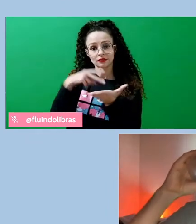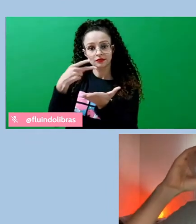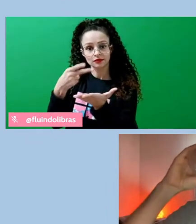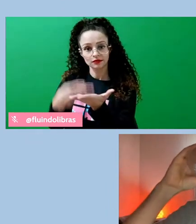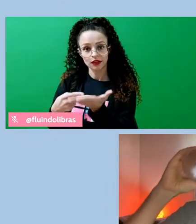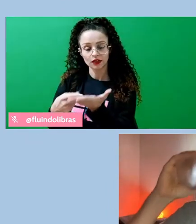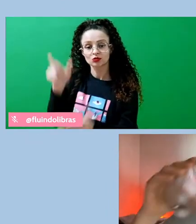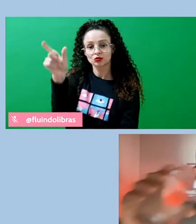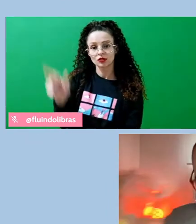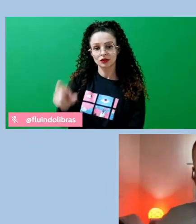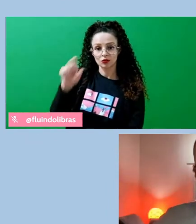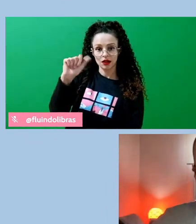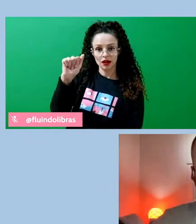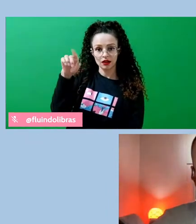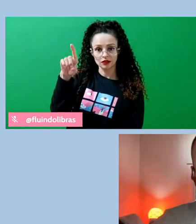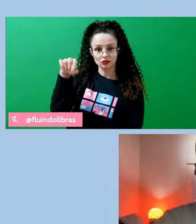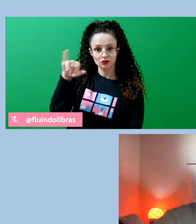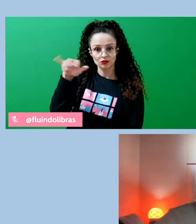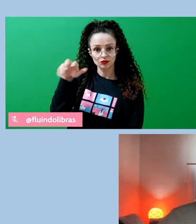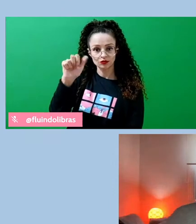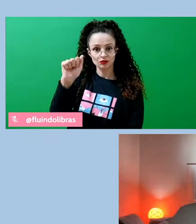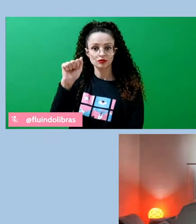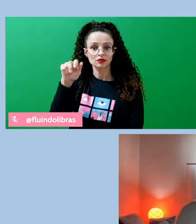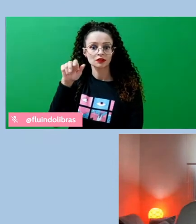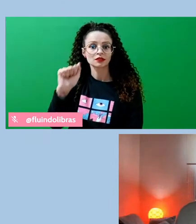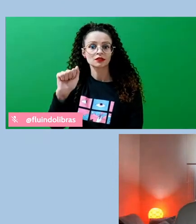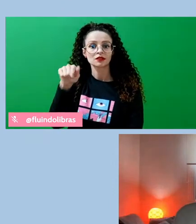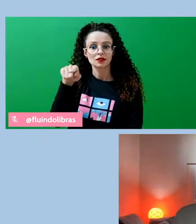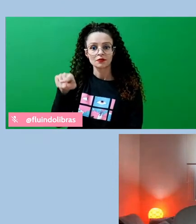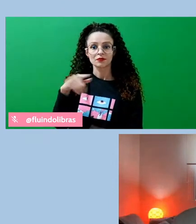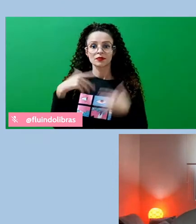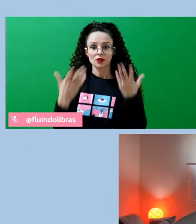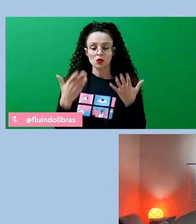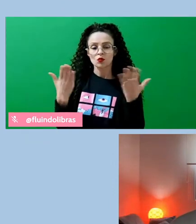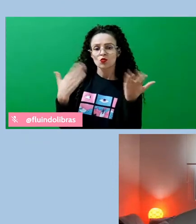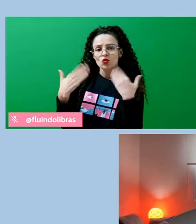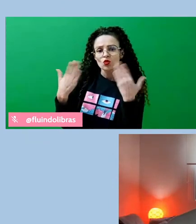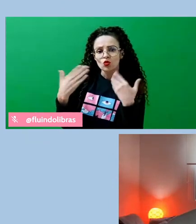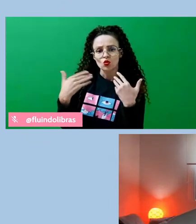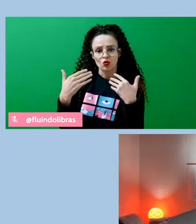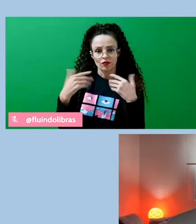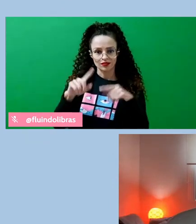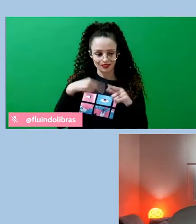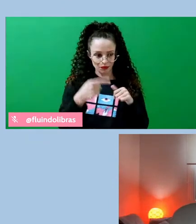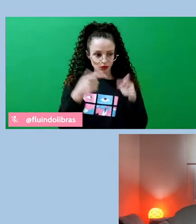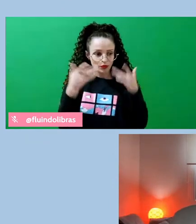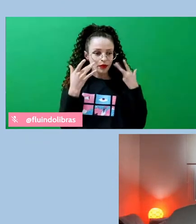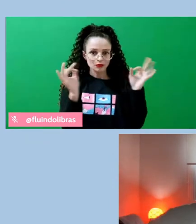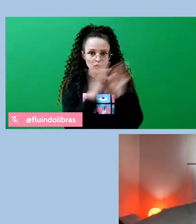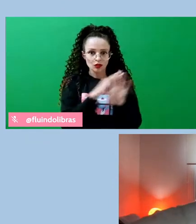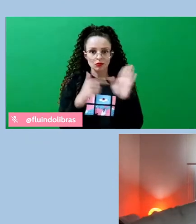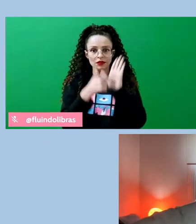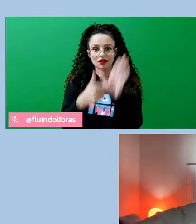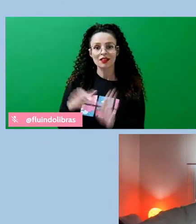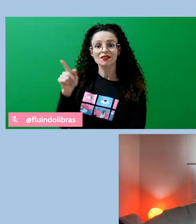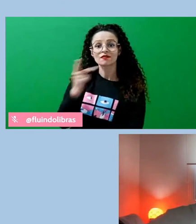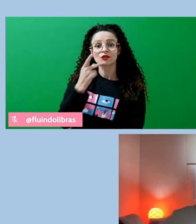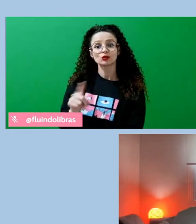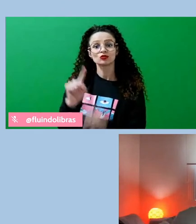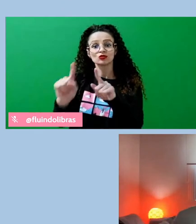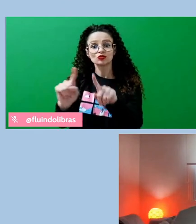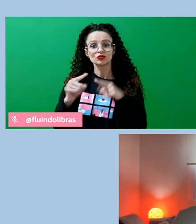Giovanna, né? E aí no dia da conversa com o público pós-peça, a Giovanna falou que um grande desafio para ela